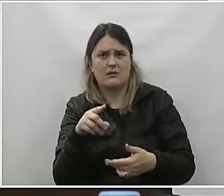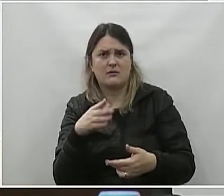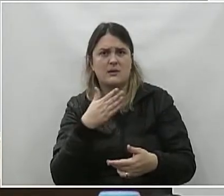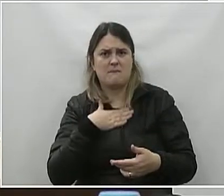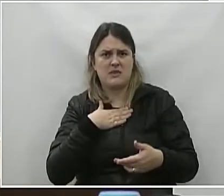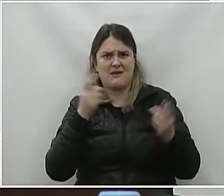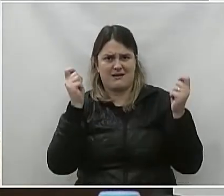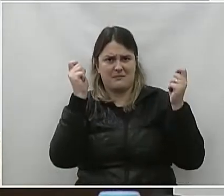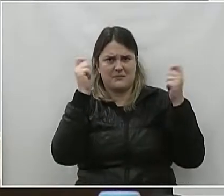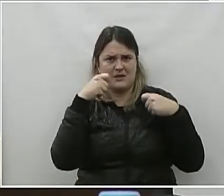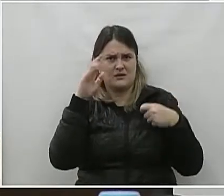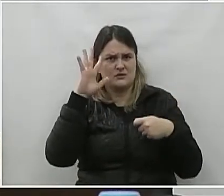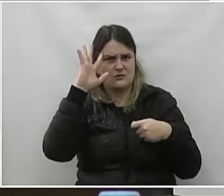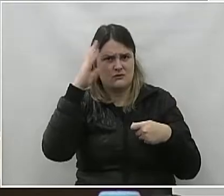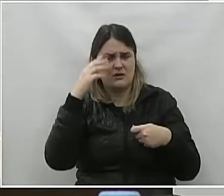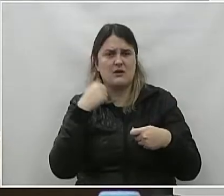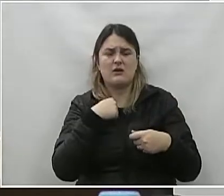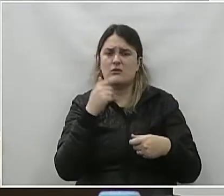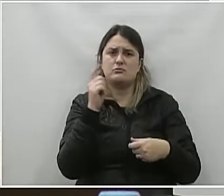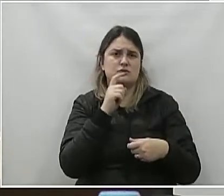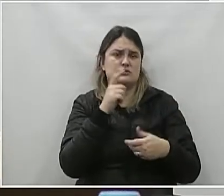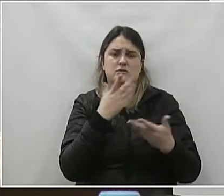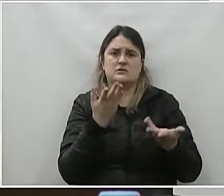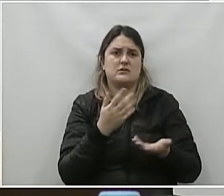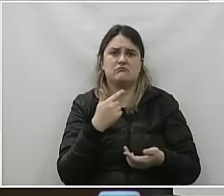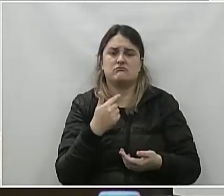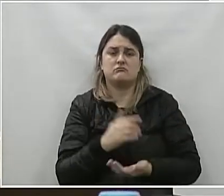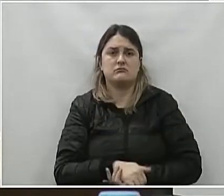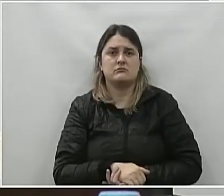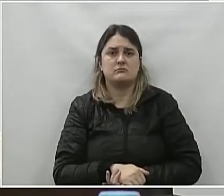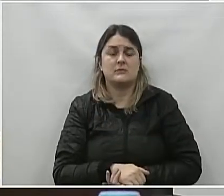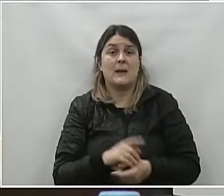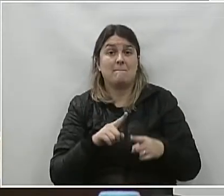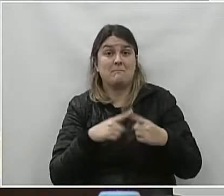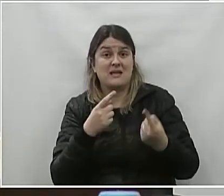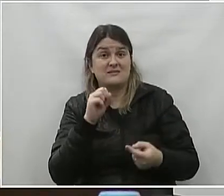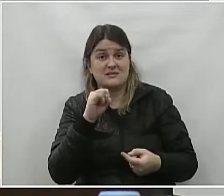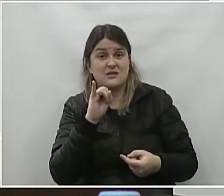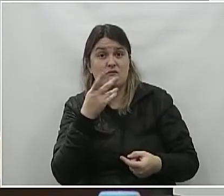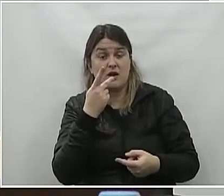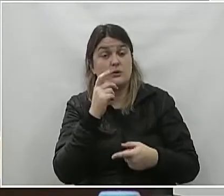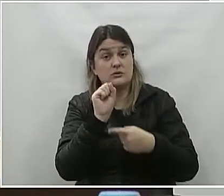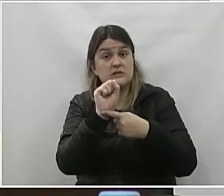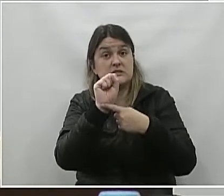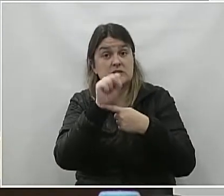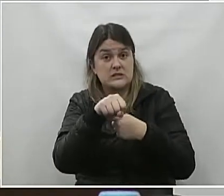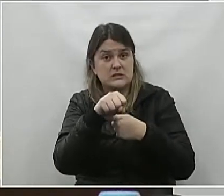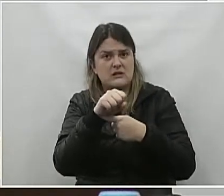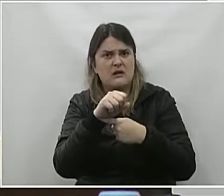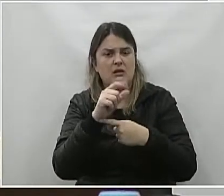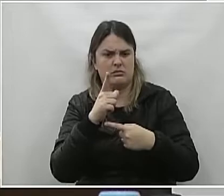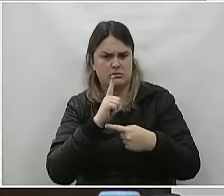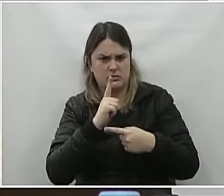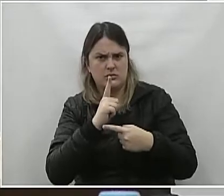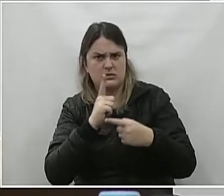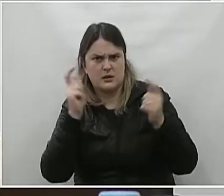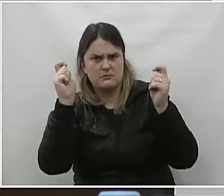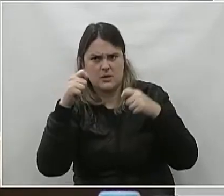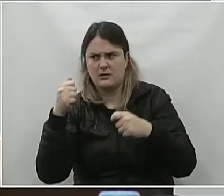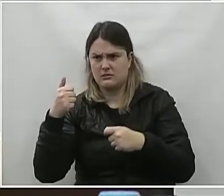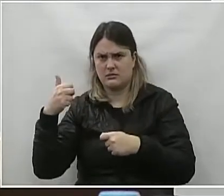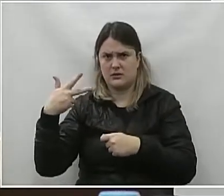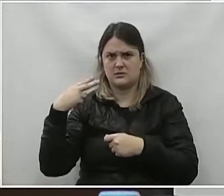da minha capacidade de resolver para vocês, eu vou estar mentindo para vocês. Mas se for um sim, que há uma possibilidade que os